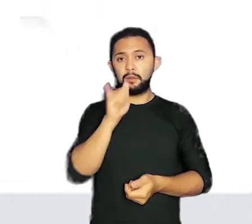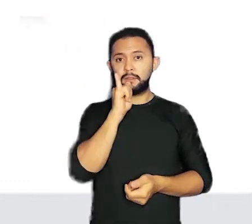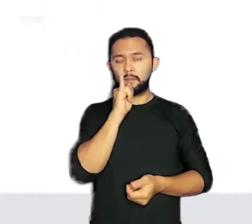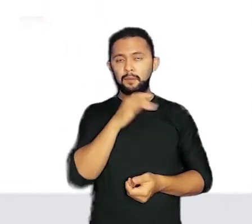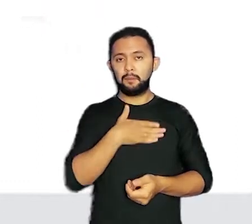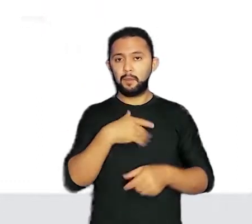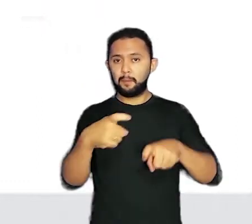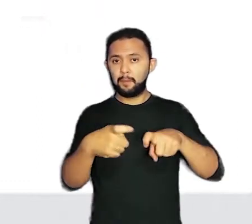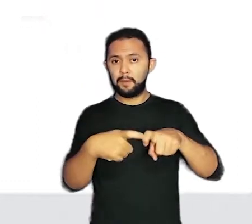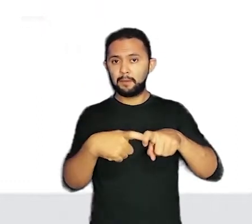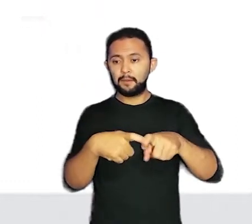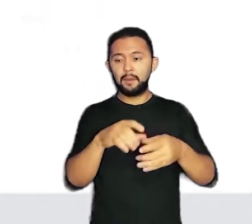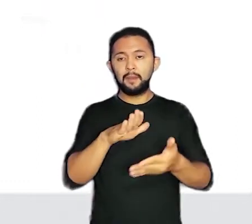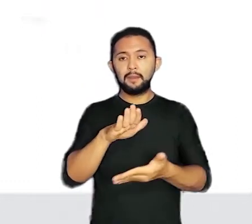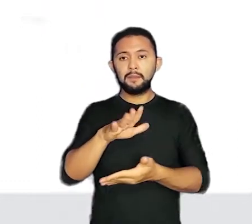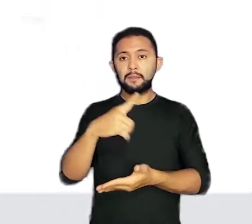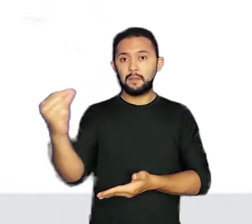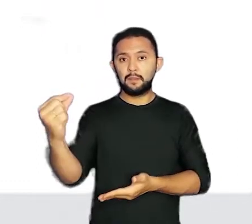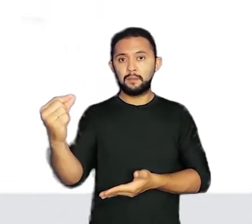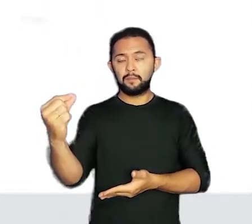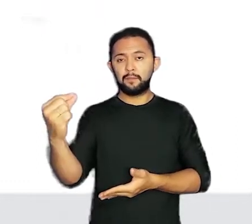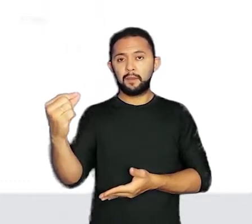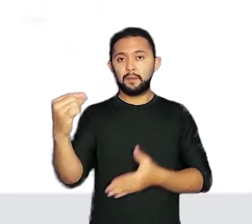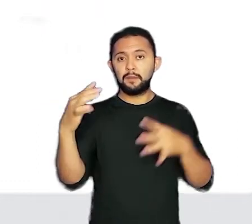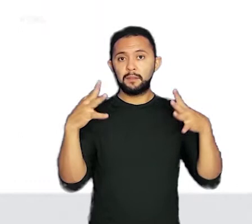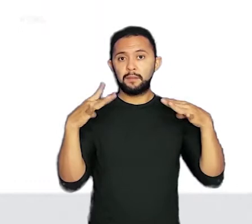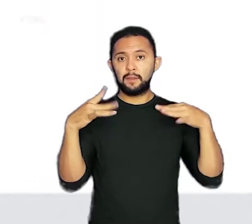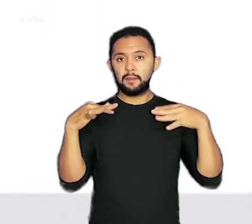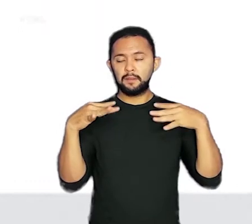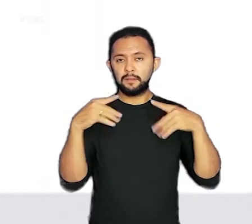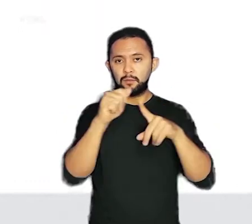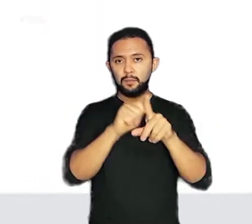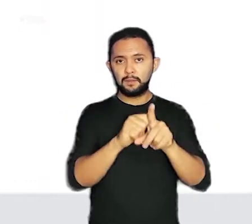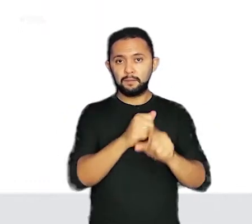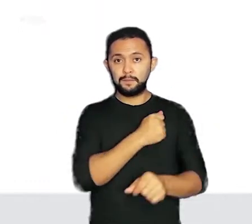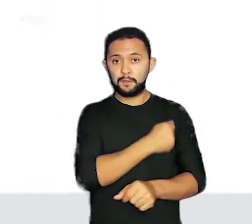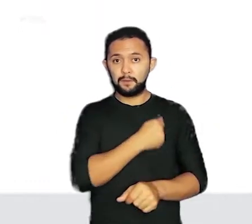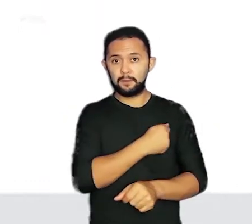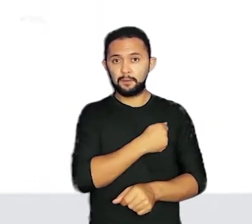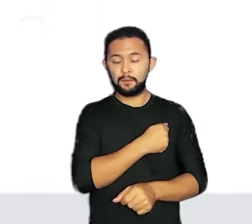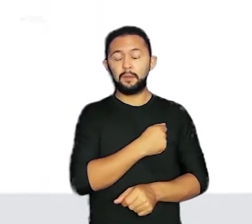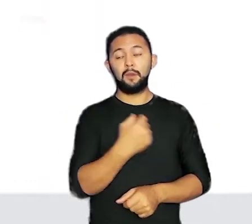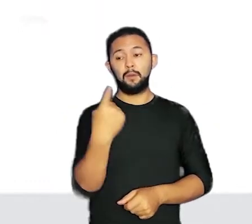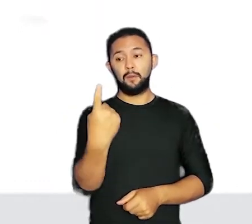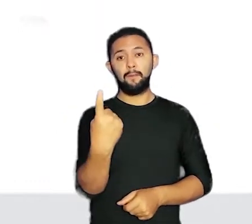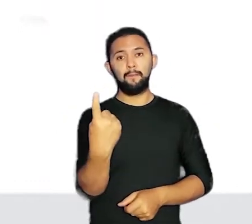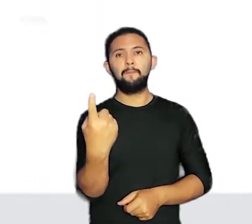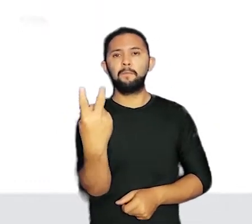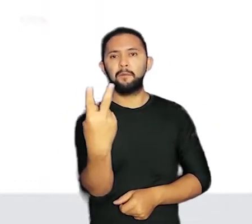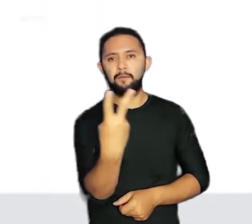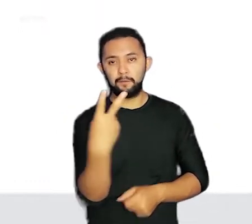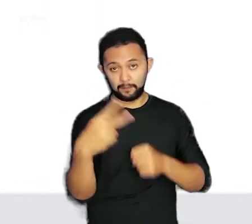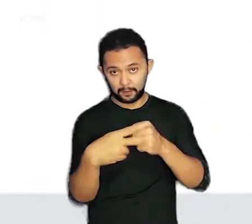de férias em agosto. Então eu tenho o verbo sair. Só tenho um verbo, uma única oração,